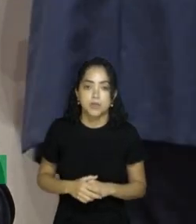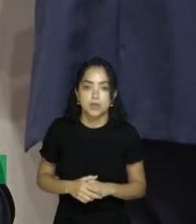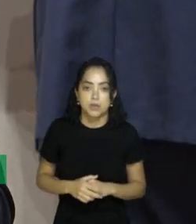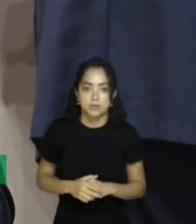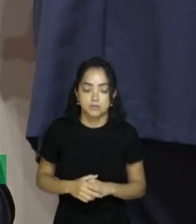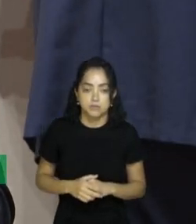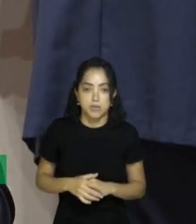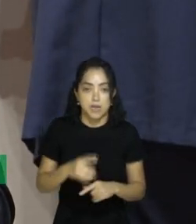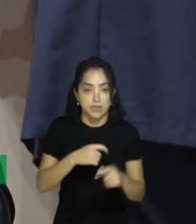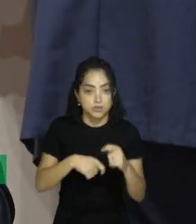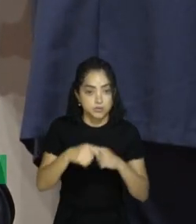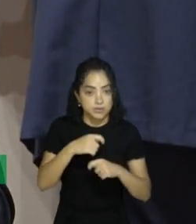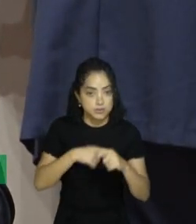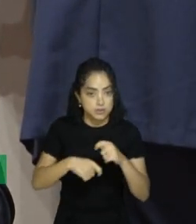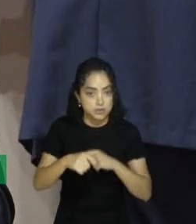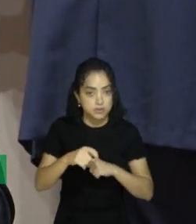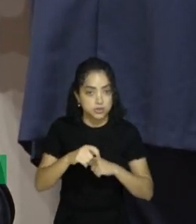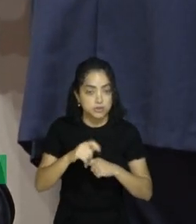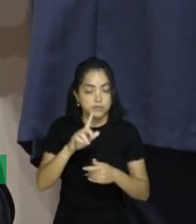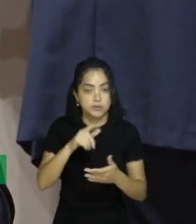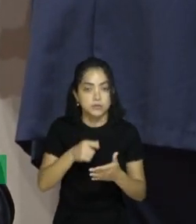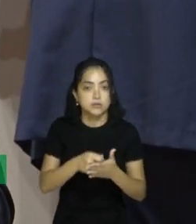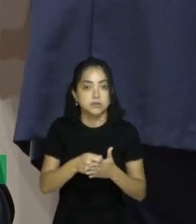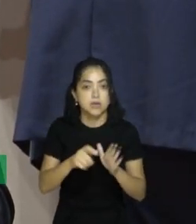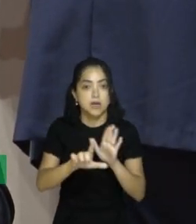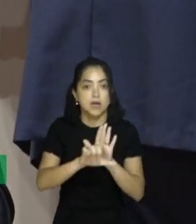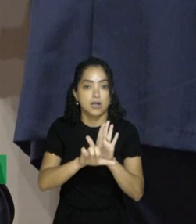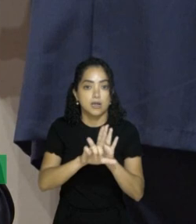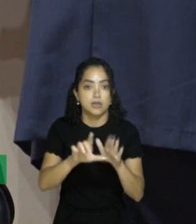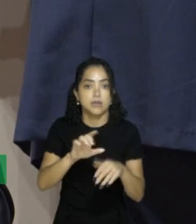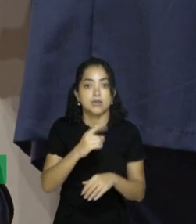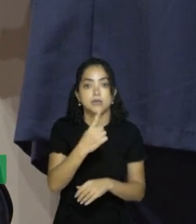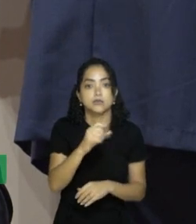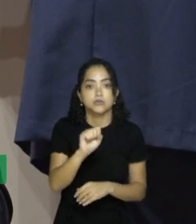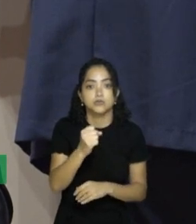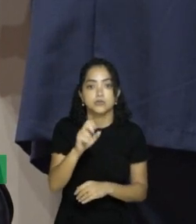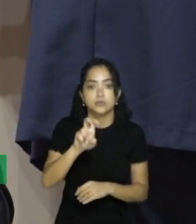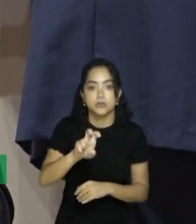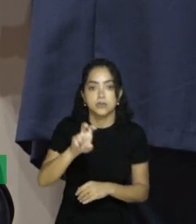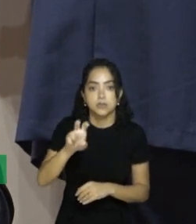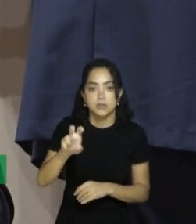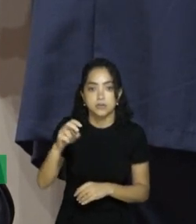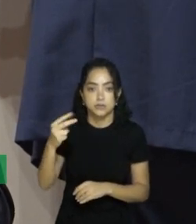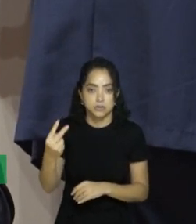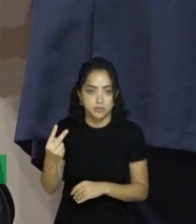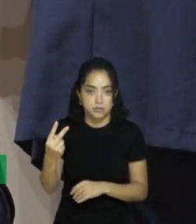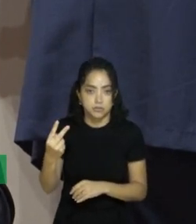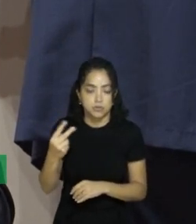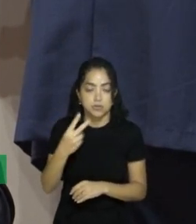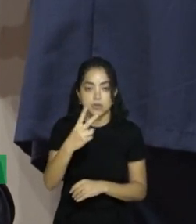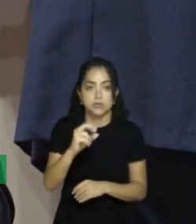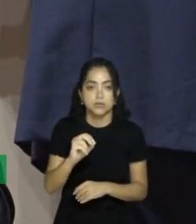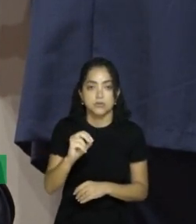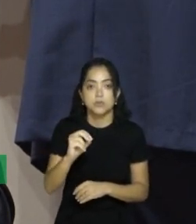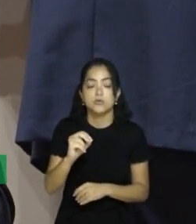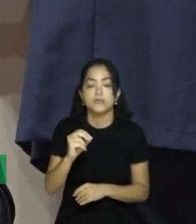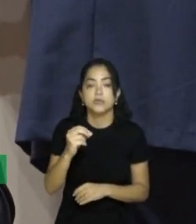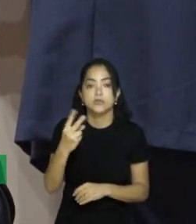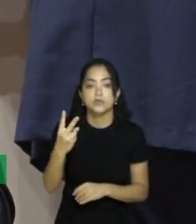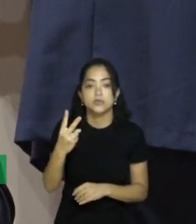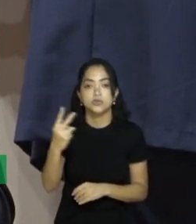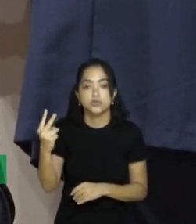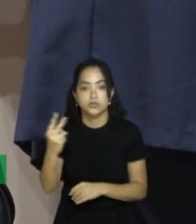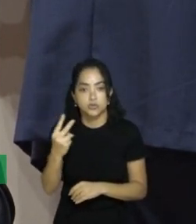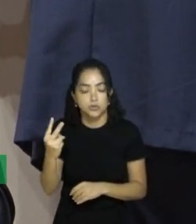administrativas que estão sendo adotadas em relação à lei estadual número 18.552 de 20 de dezembro de 2022